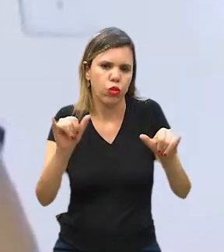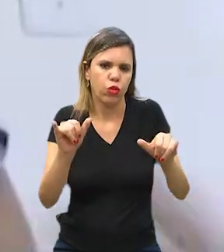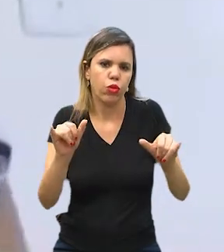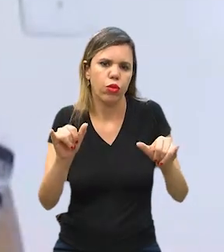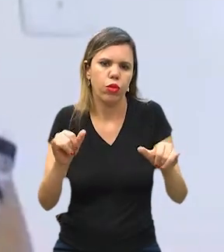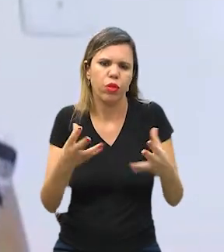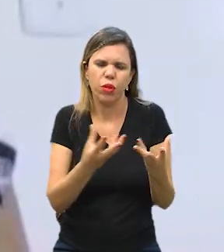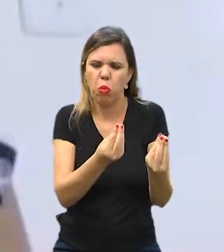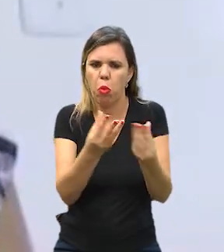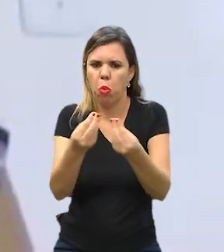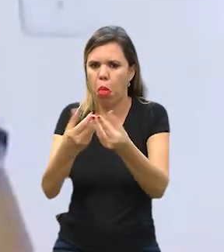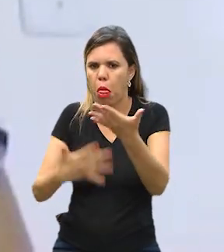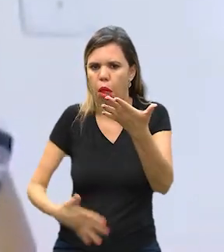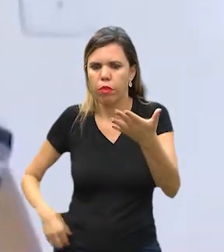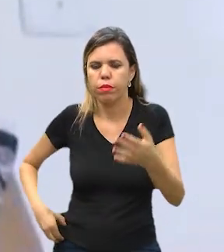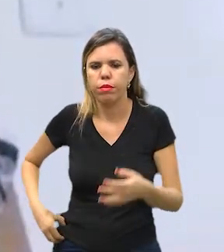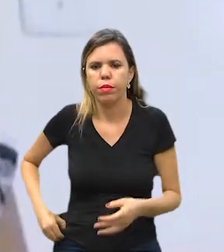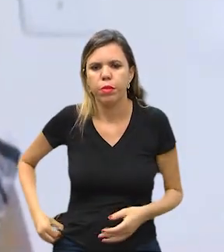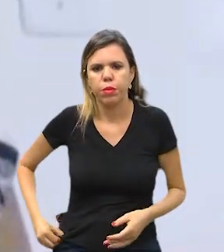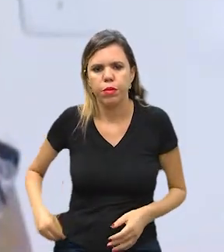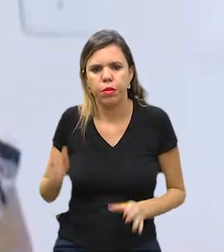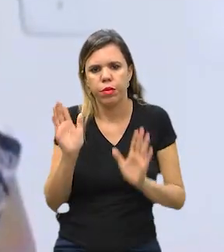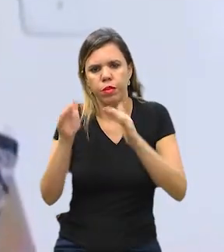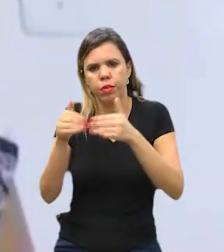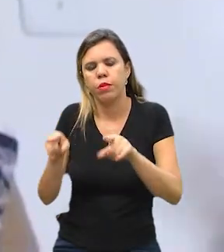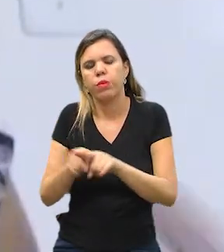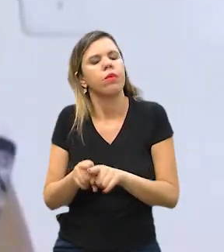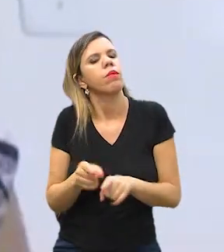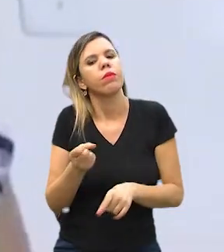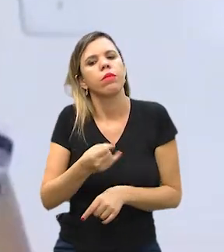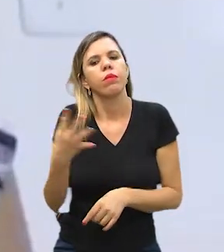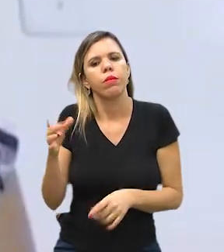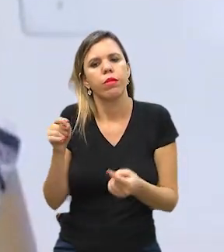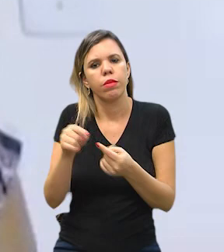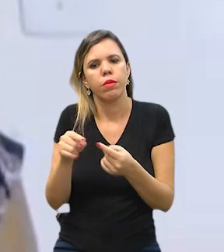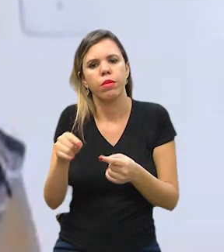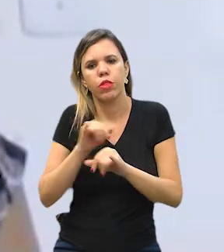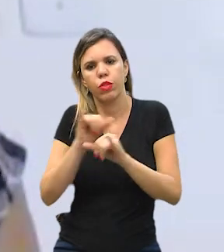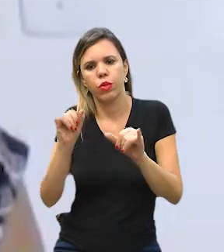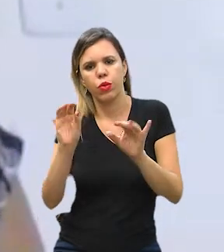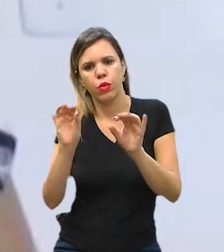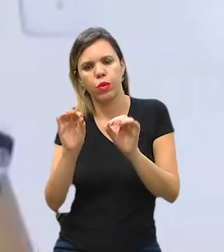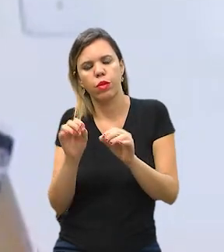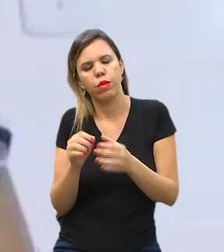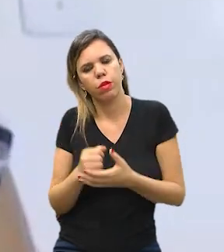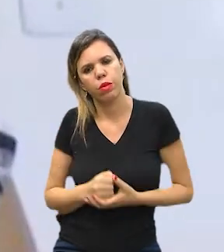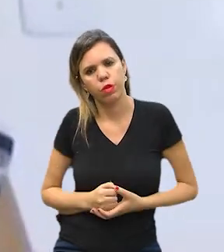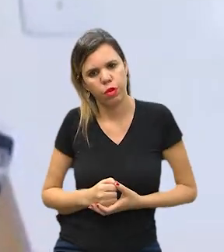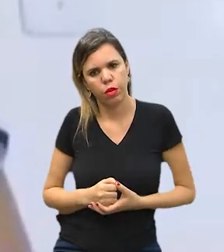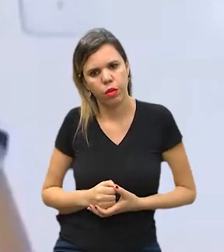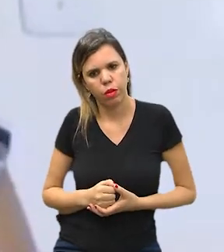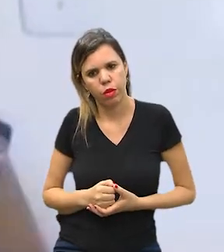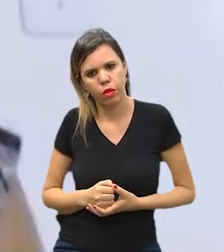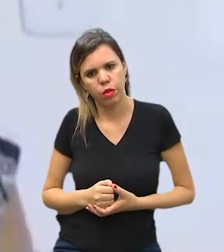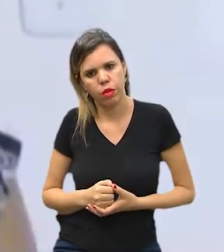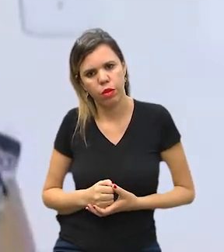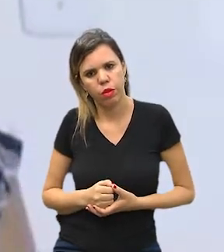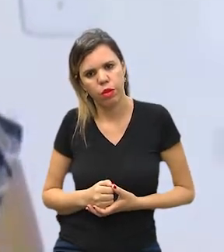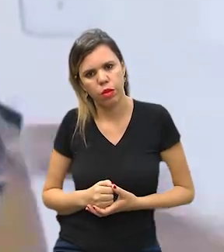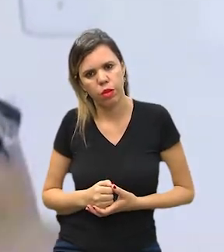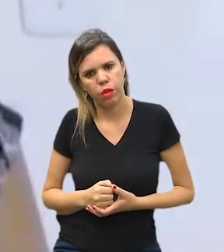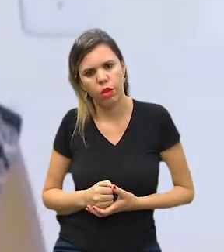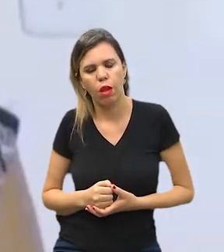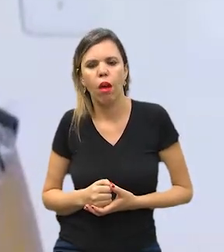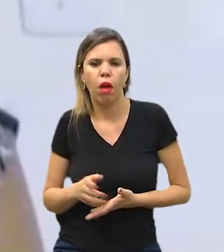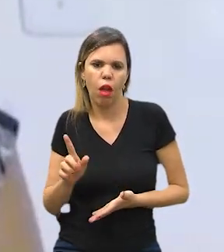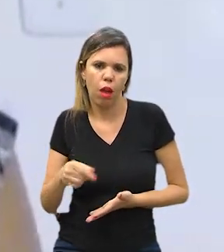elas também divulgam, mas como são muitas, a gente acaba concentrando ali também um tipo de divulgação que possa ser